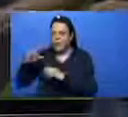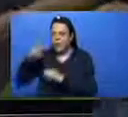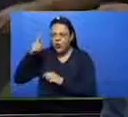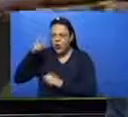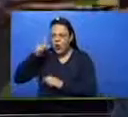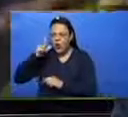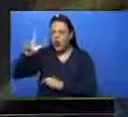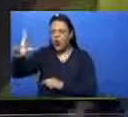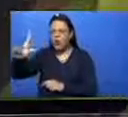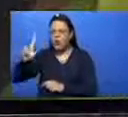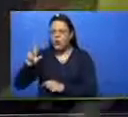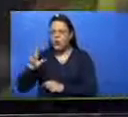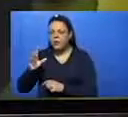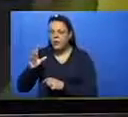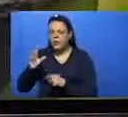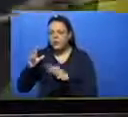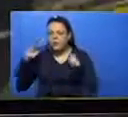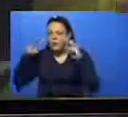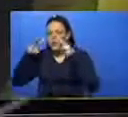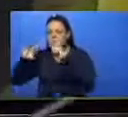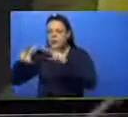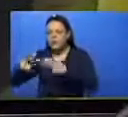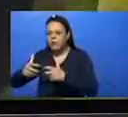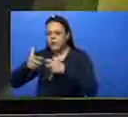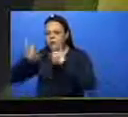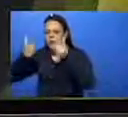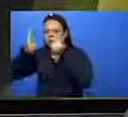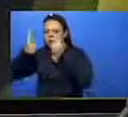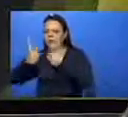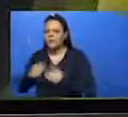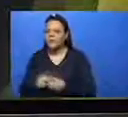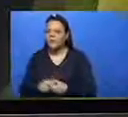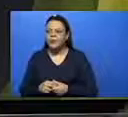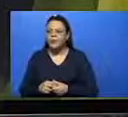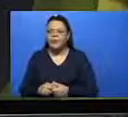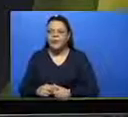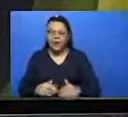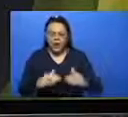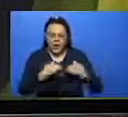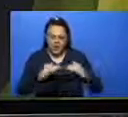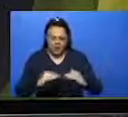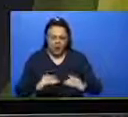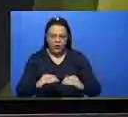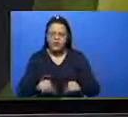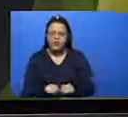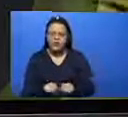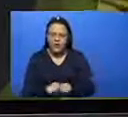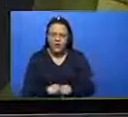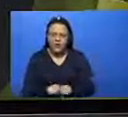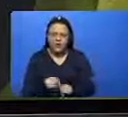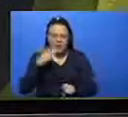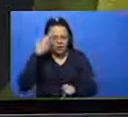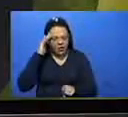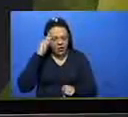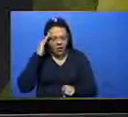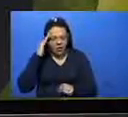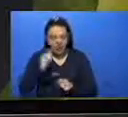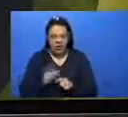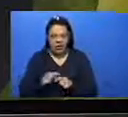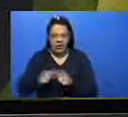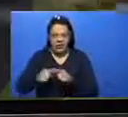Essa daqui também dá para eu entender direitinho o que está acontecendo. Mas você pode notar que esse daqui,